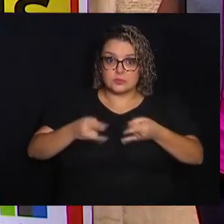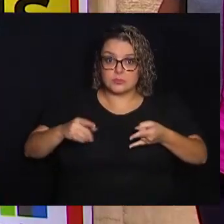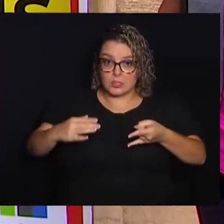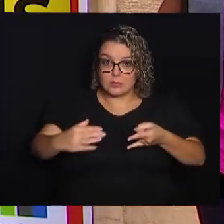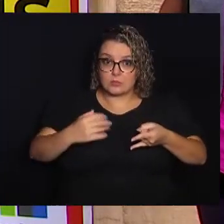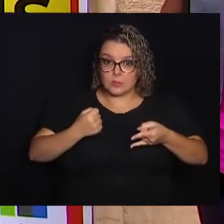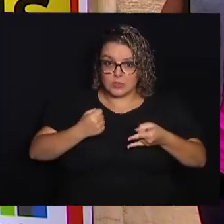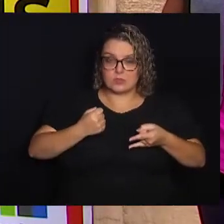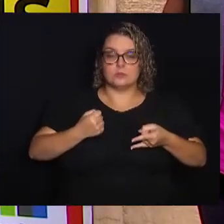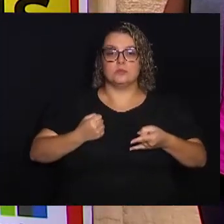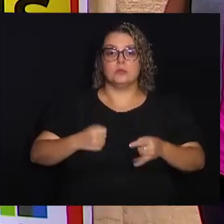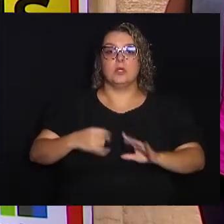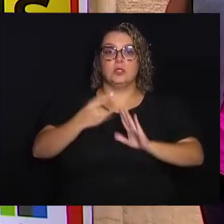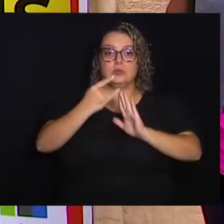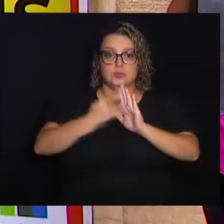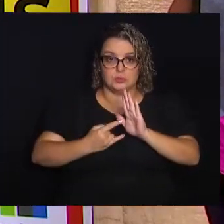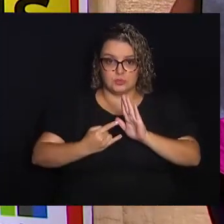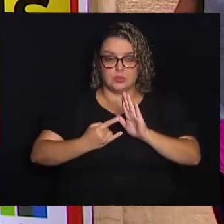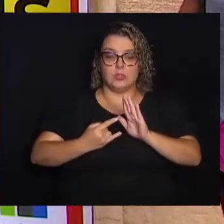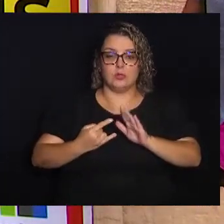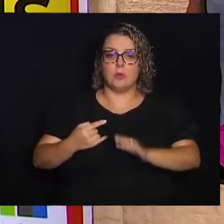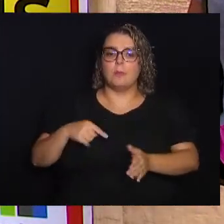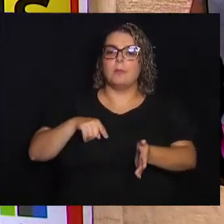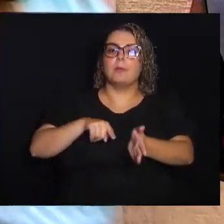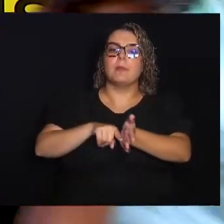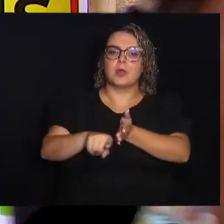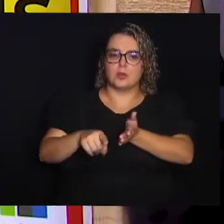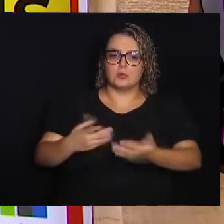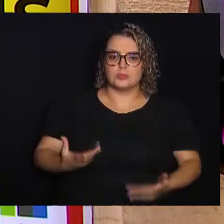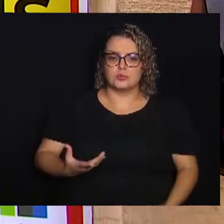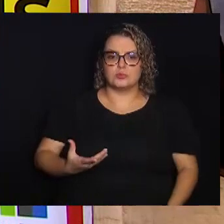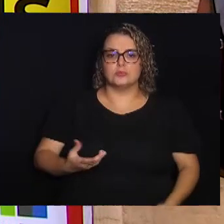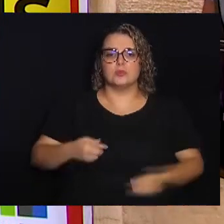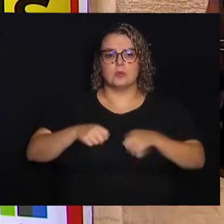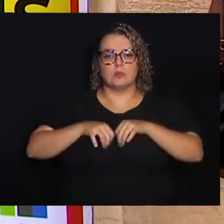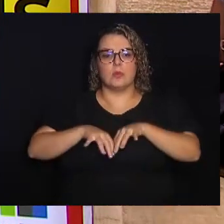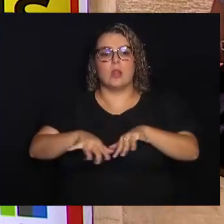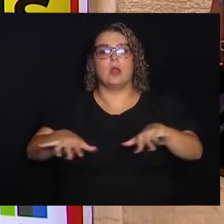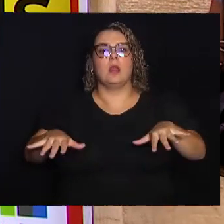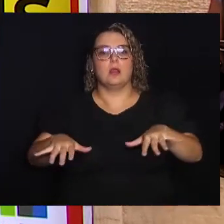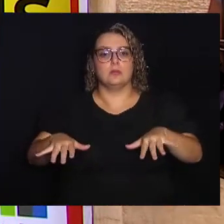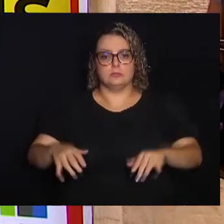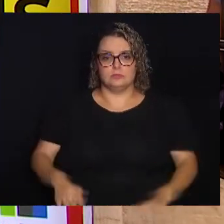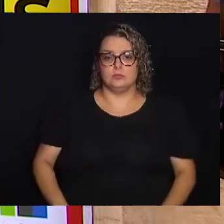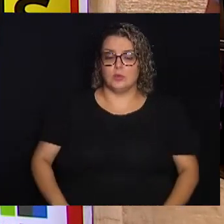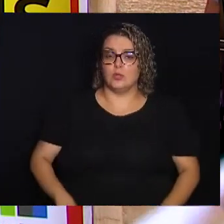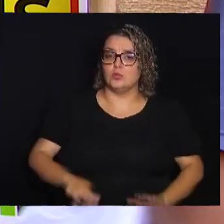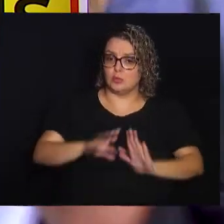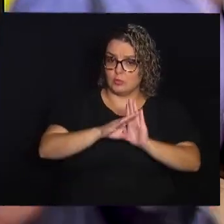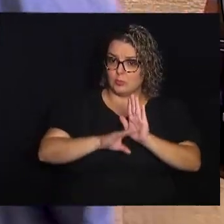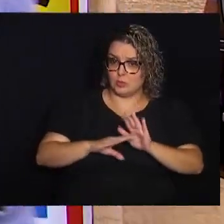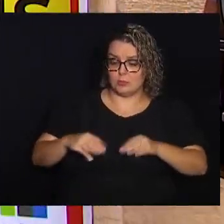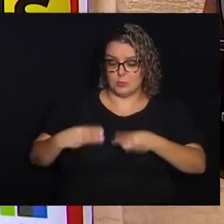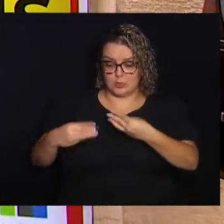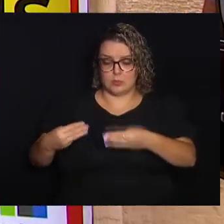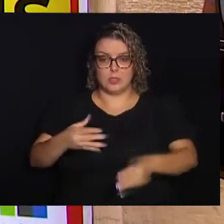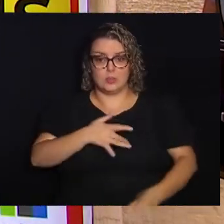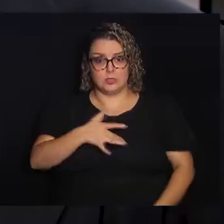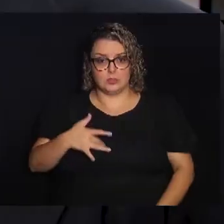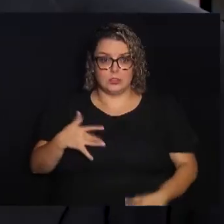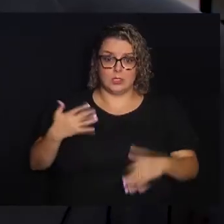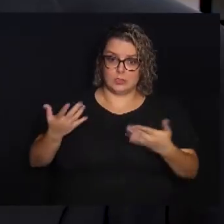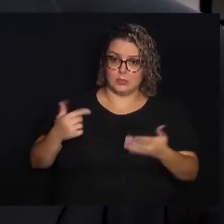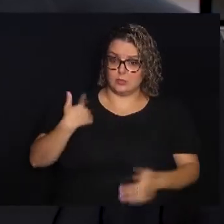de retirada dos absorventes. E no documento, o vereador questiona sobre essa distribuição feita pelo programa do Ministério da